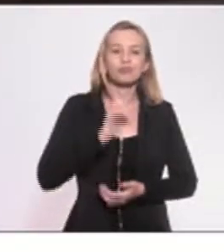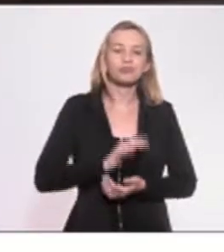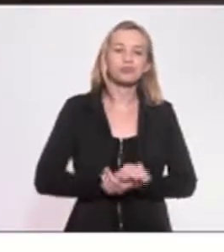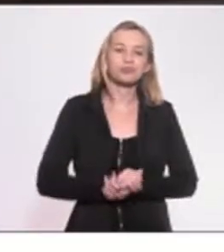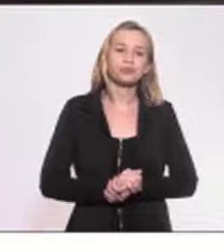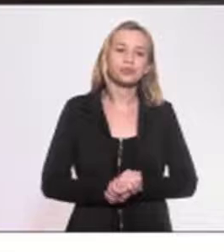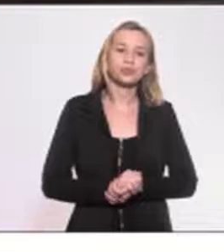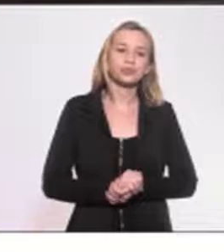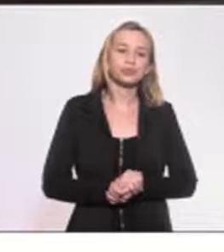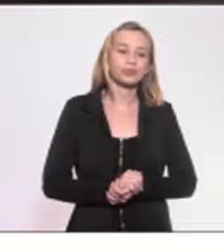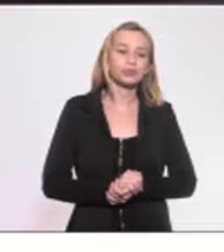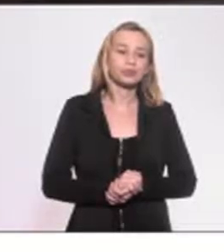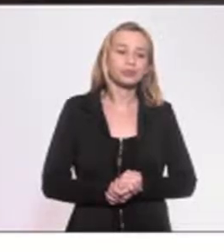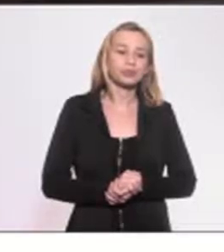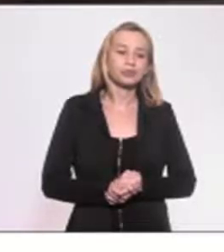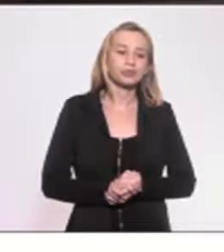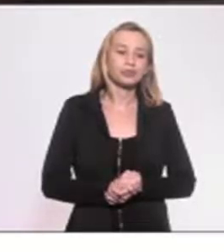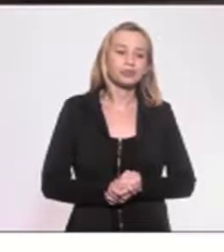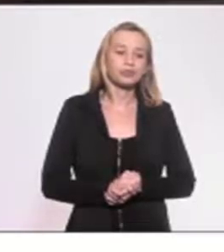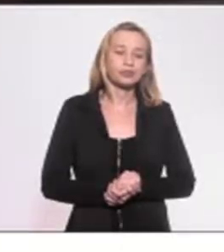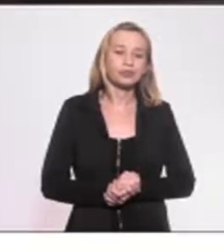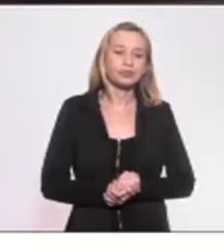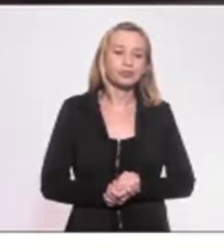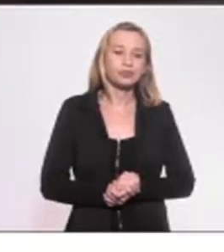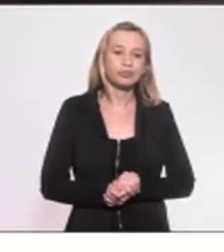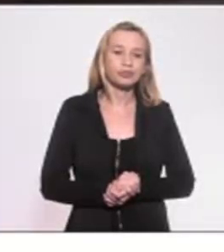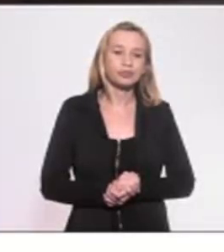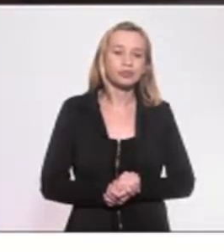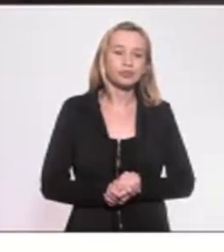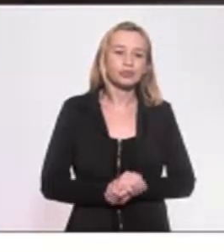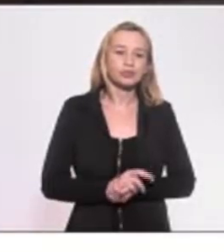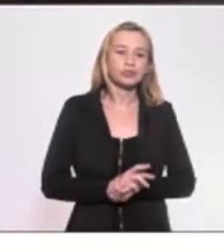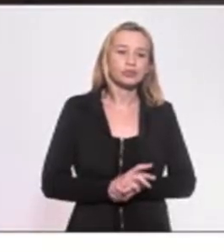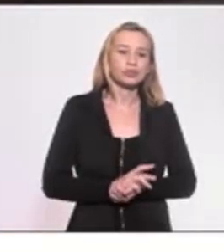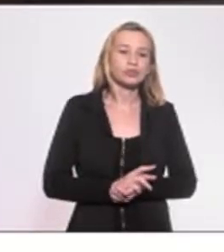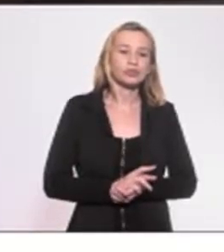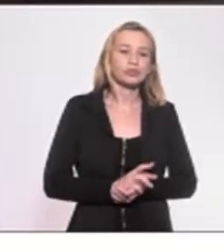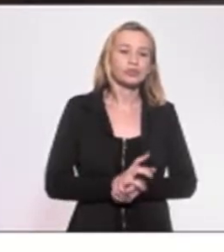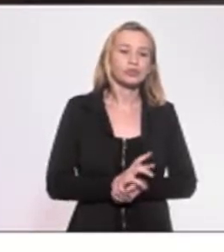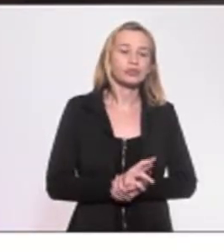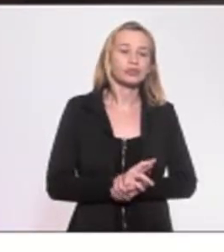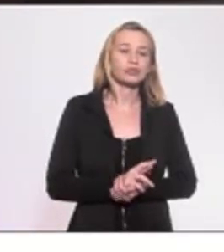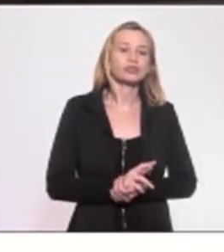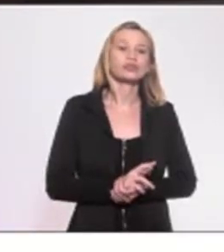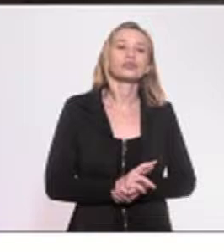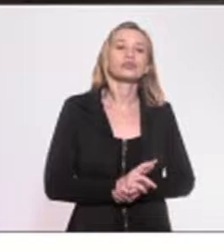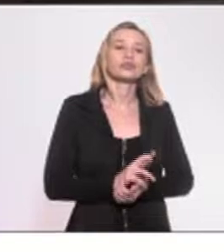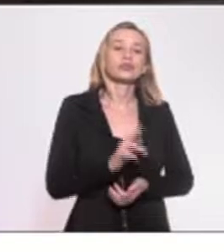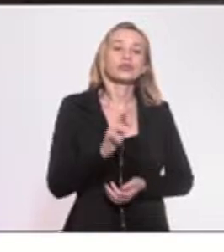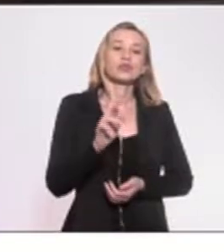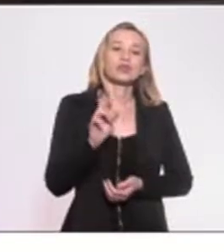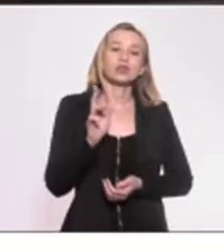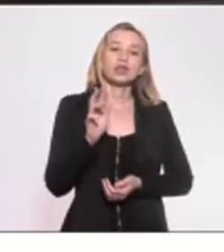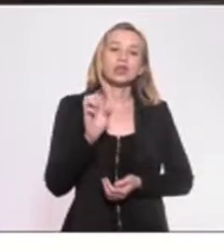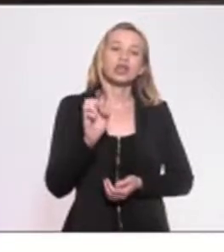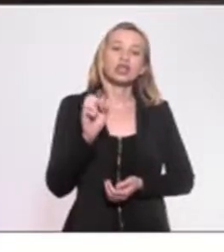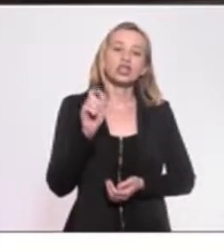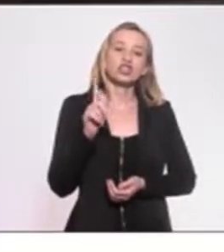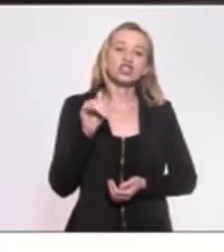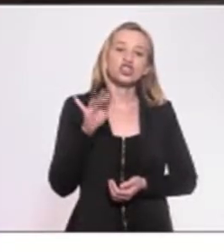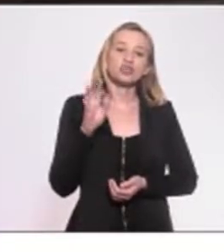sobre o regime de recuperação fiscal, que este é um